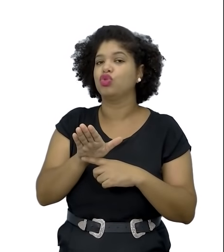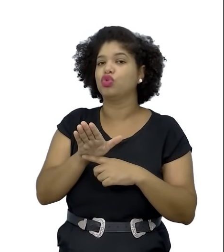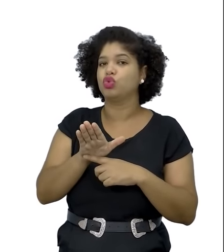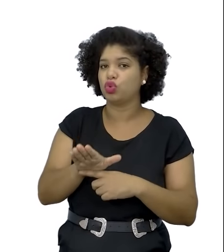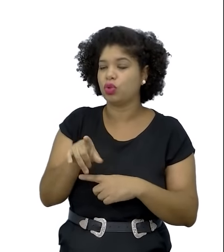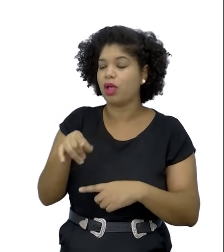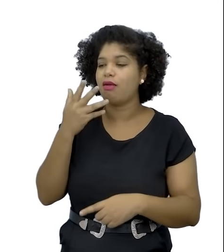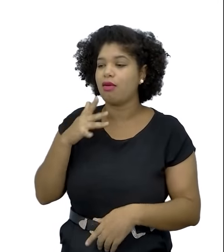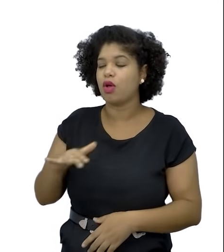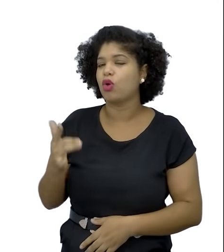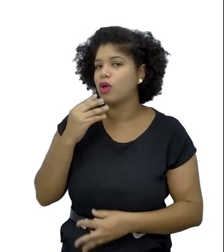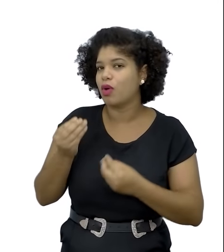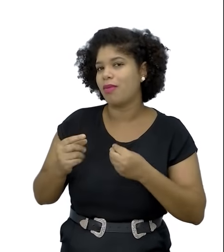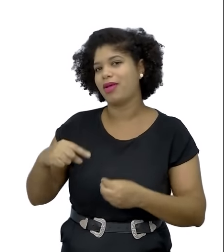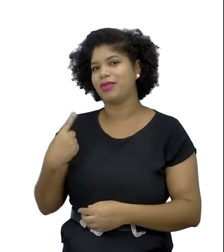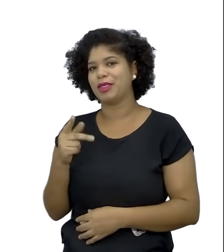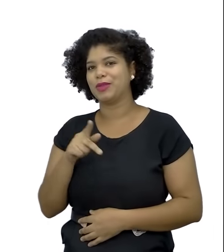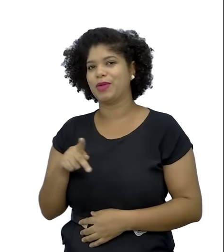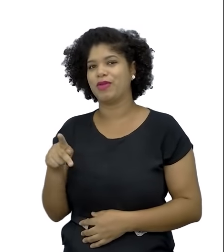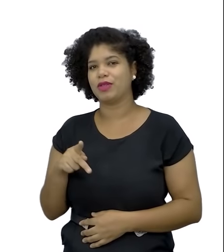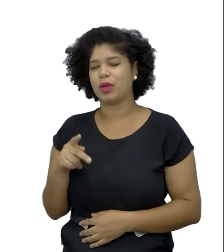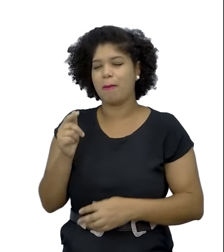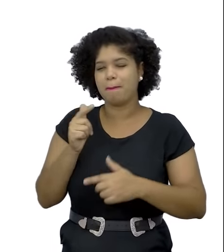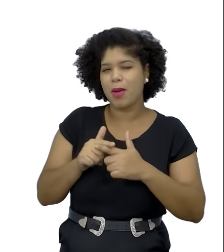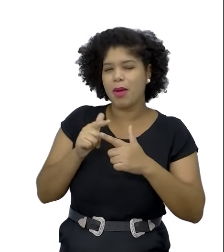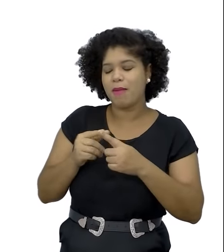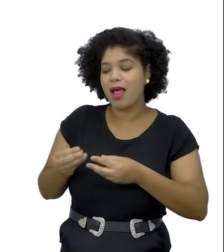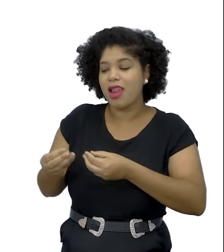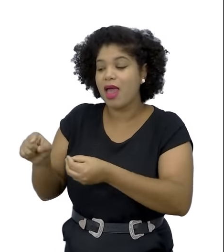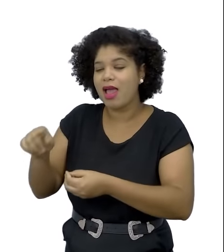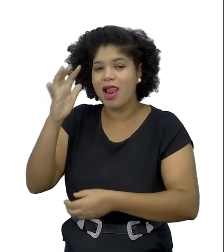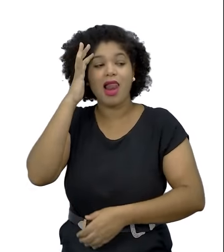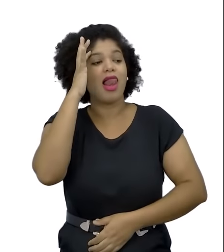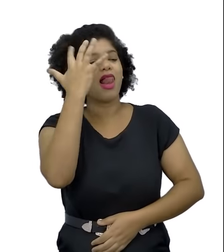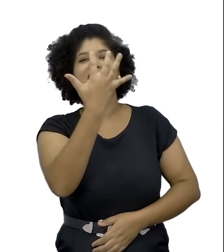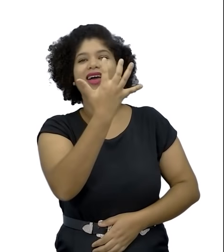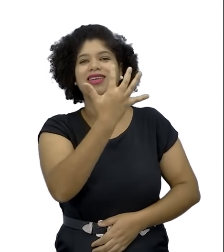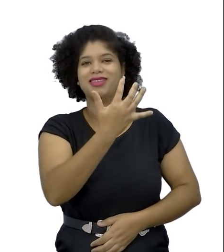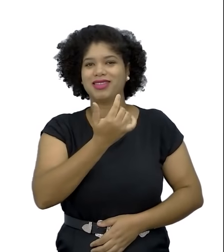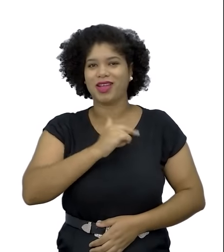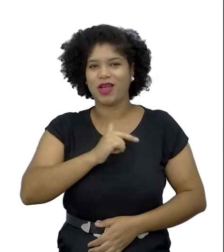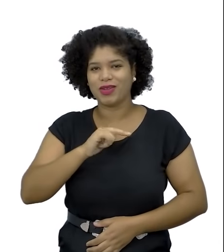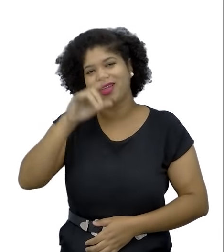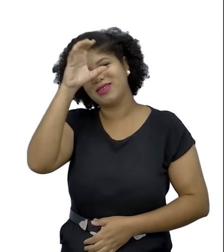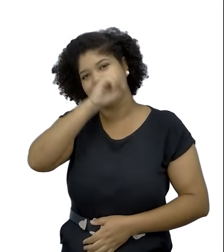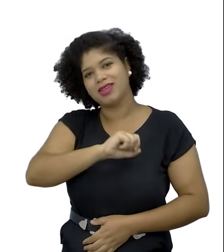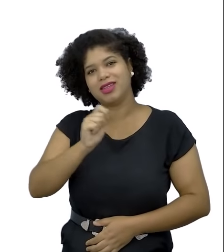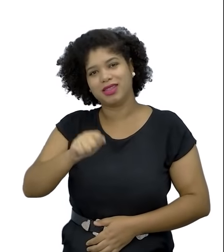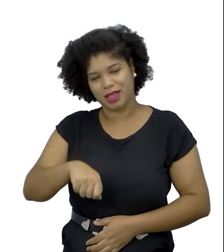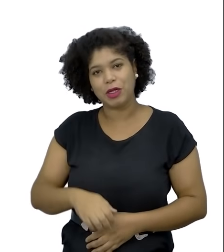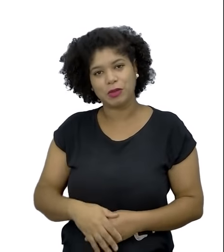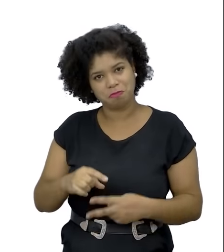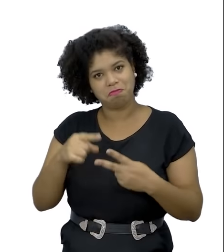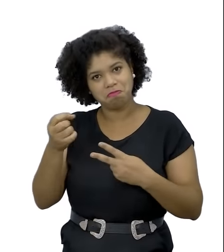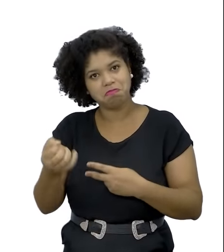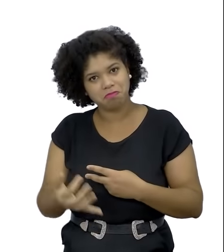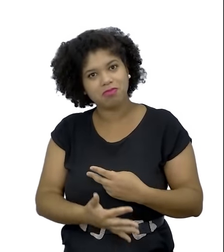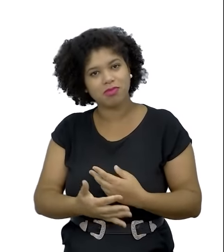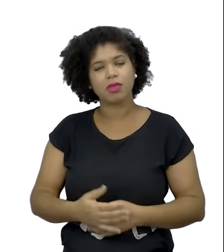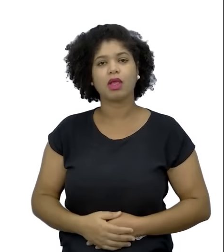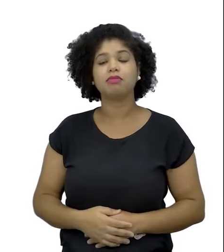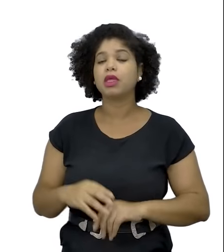por situações-problema e pelas ações dos sujeitos nessas situações. É por meio